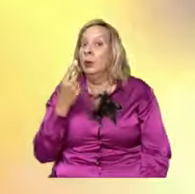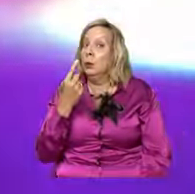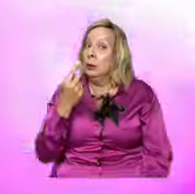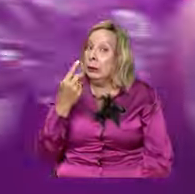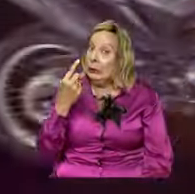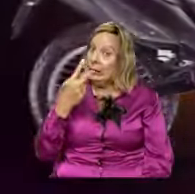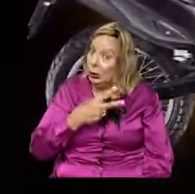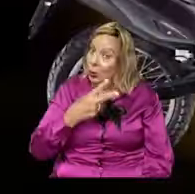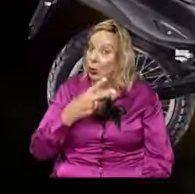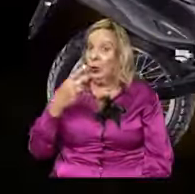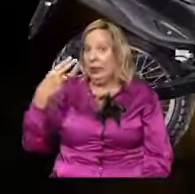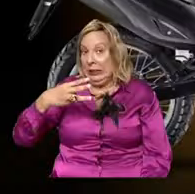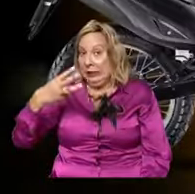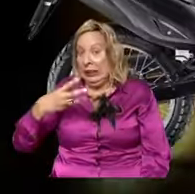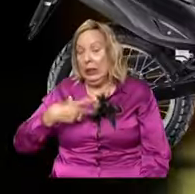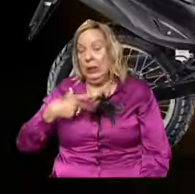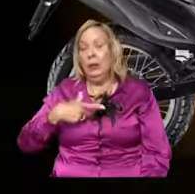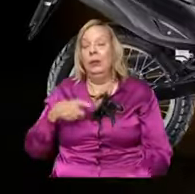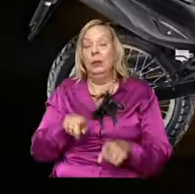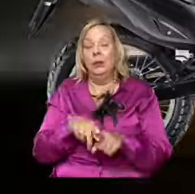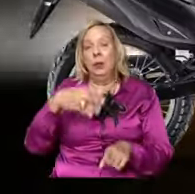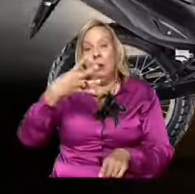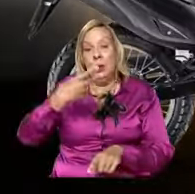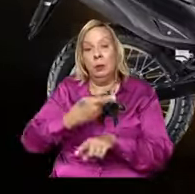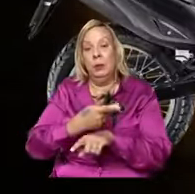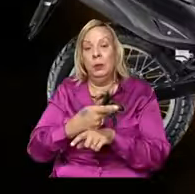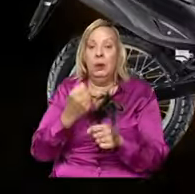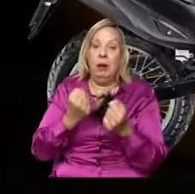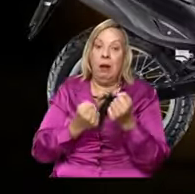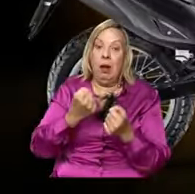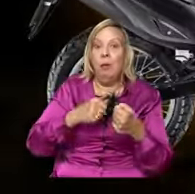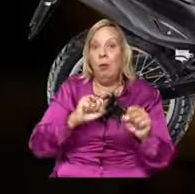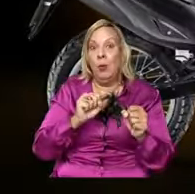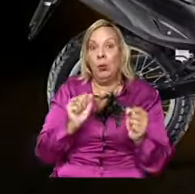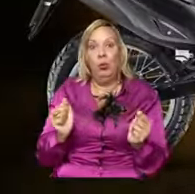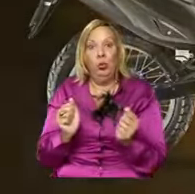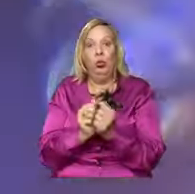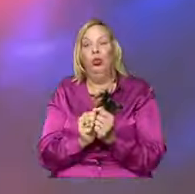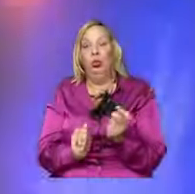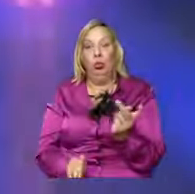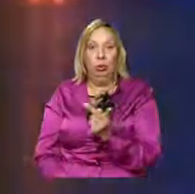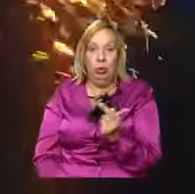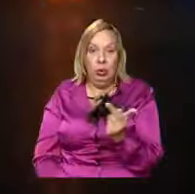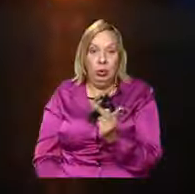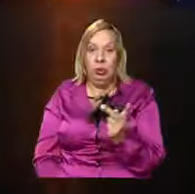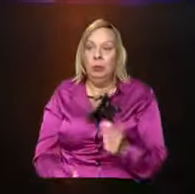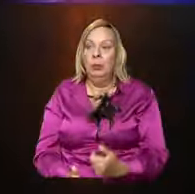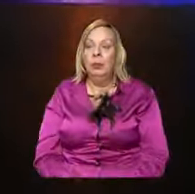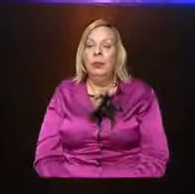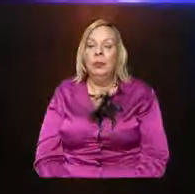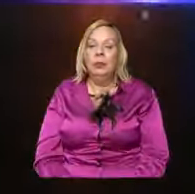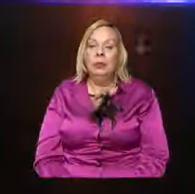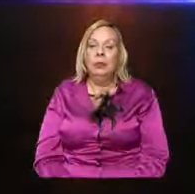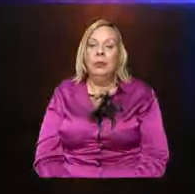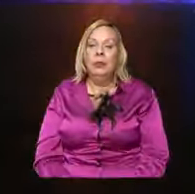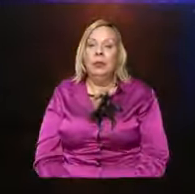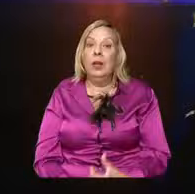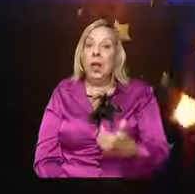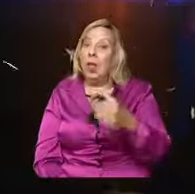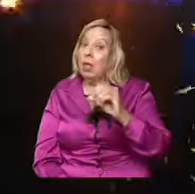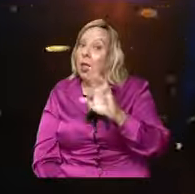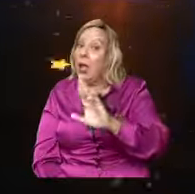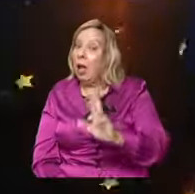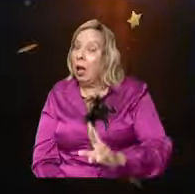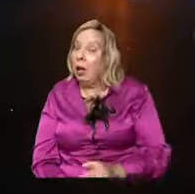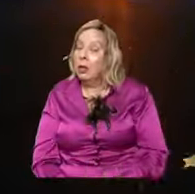terceiro. E essa dupla no quarto prêmio. Uma Chevrolet Tracker e mais uma Honda XRS 190. São dois prêmios em um só. Não deixa pra última